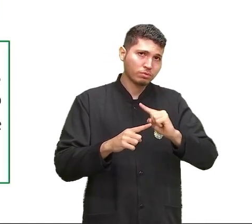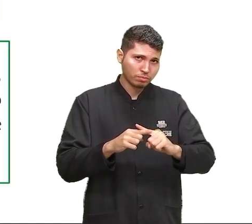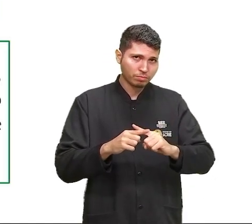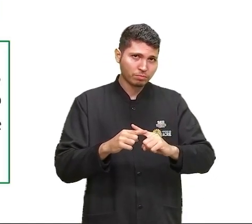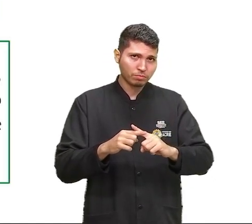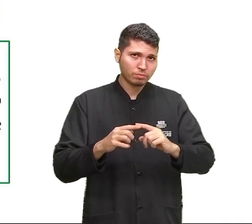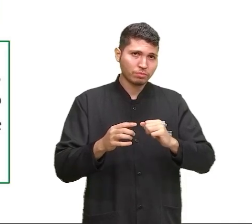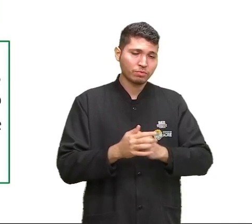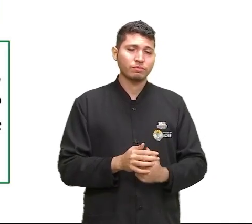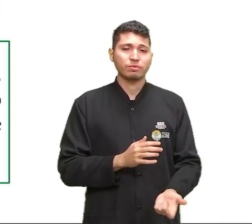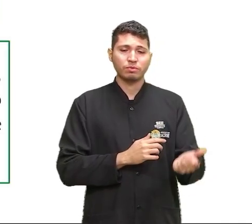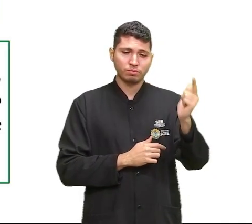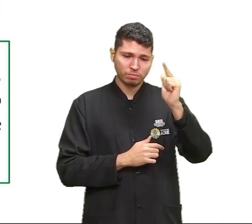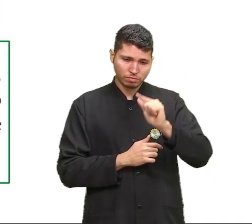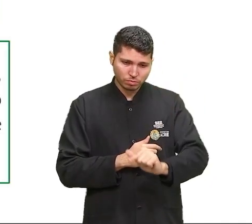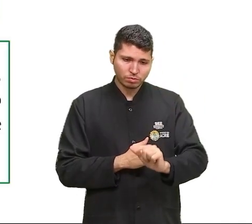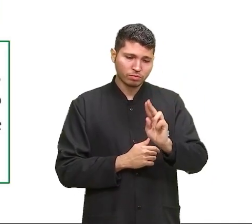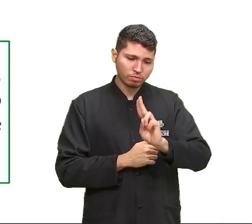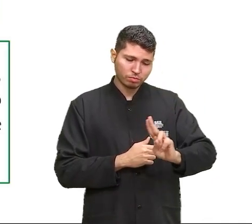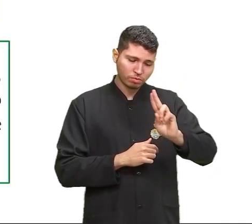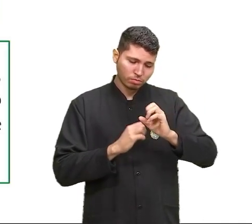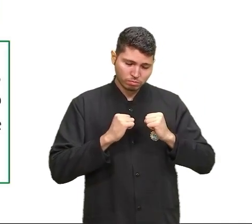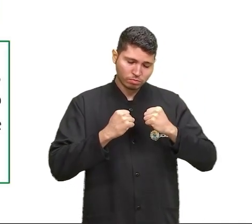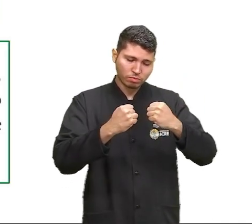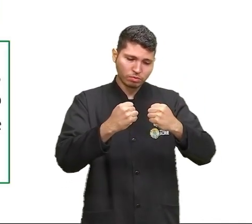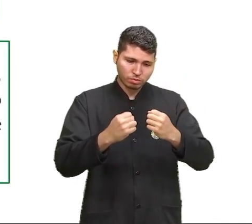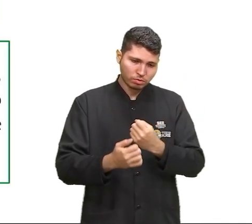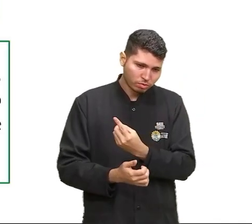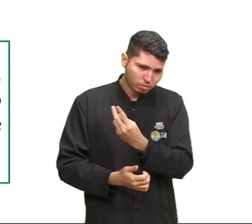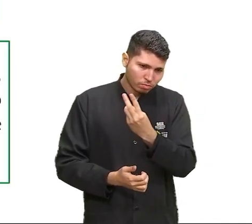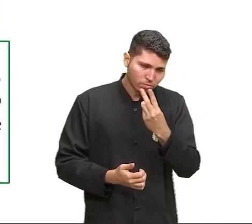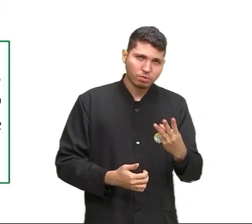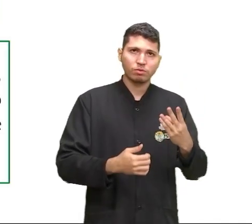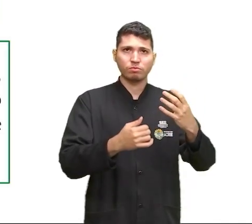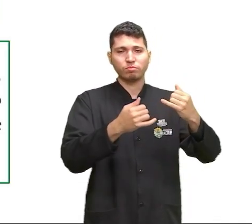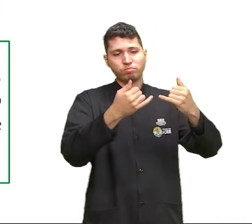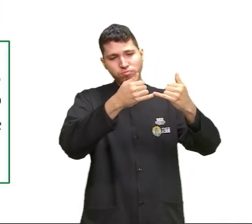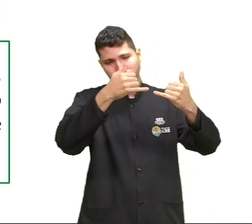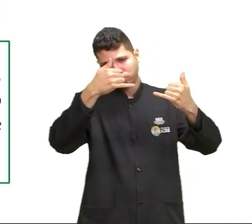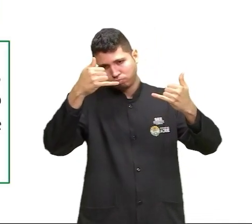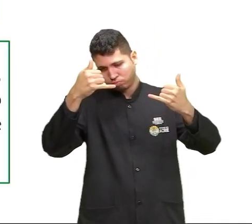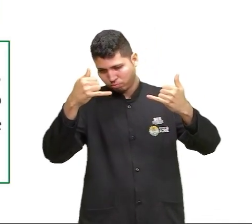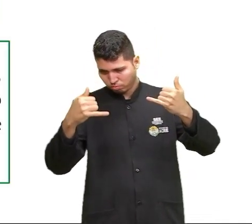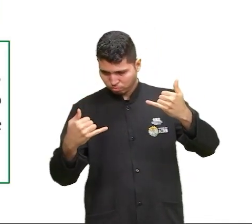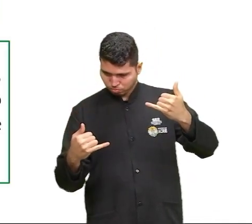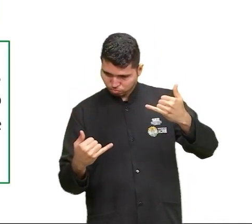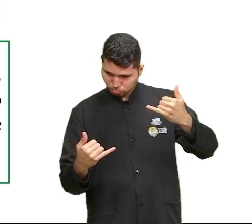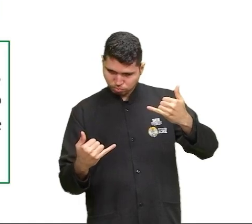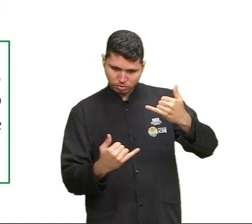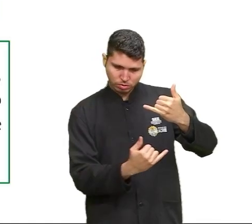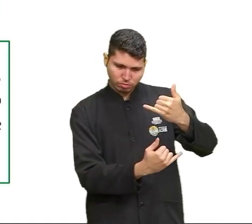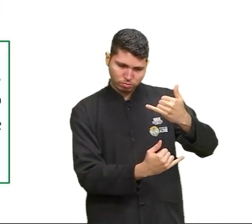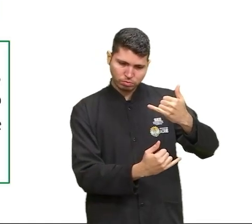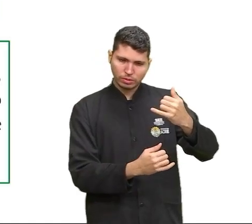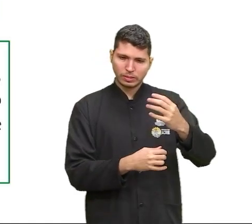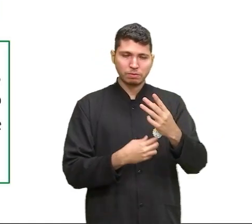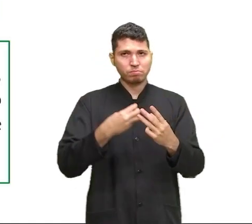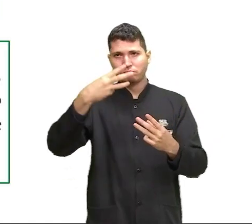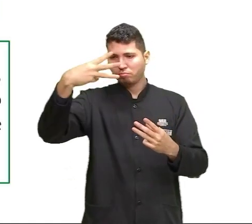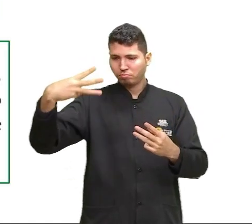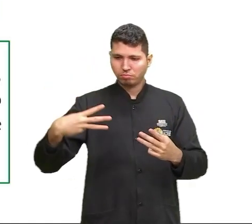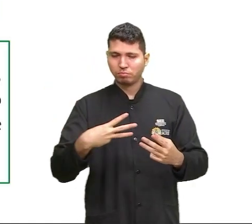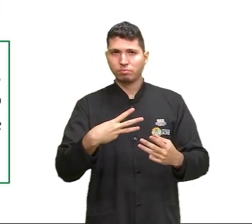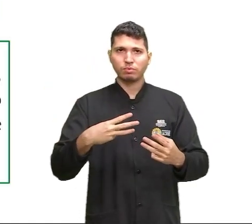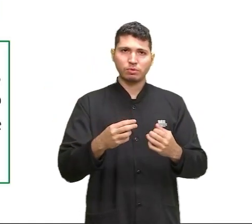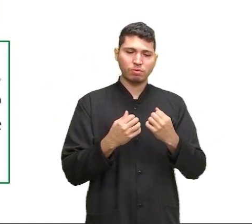basta repetir a resistência e quantos resistores tem na questão. Vamos supor que nessa questão os 3 resistores têm uma